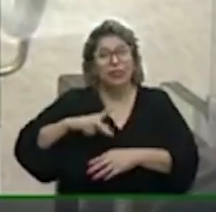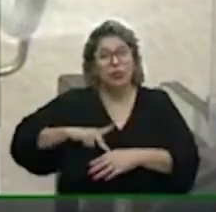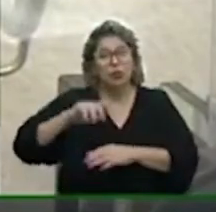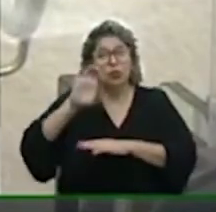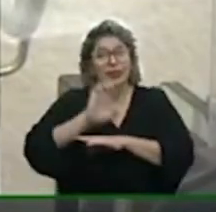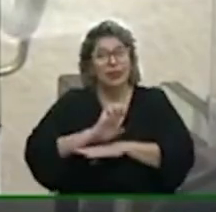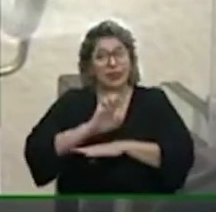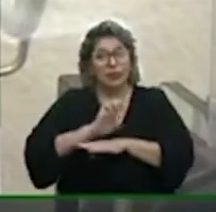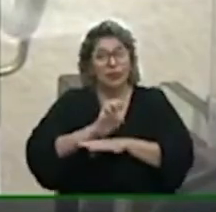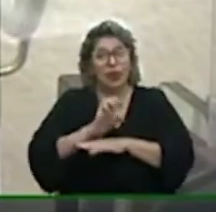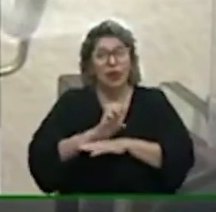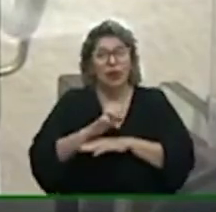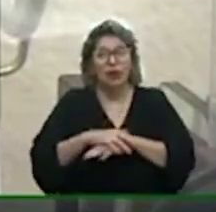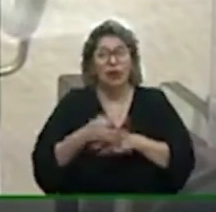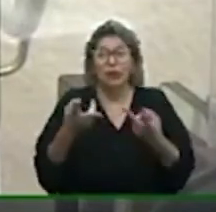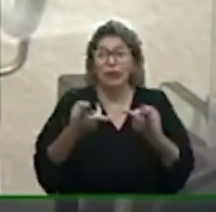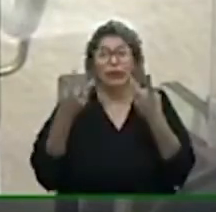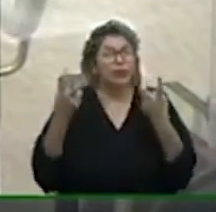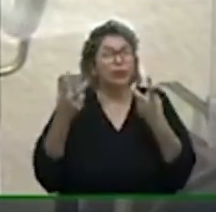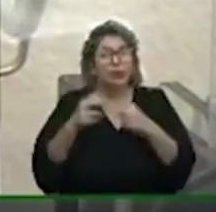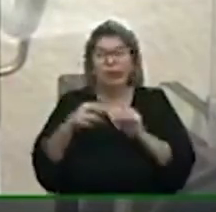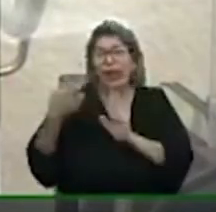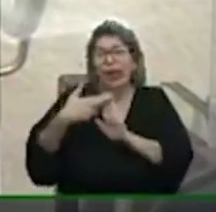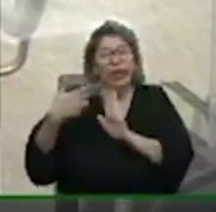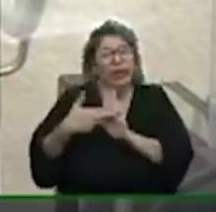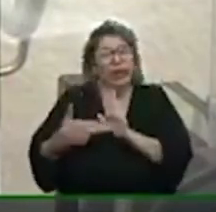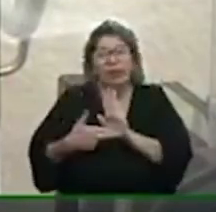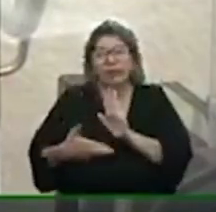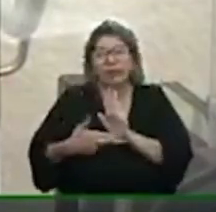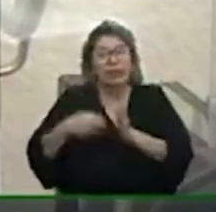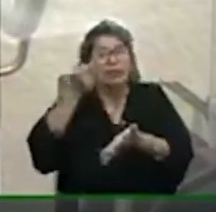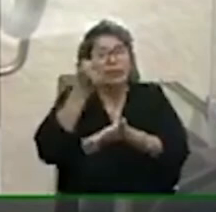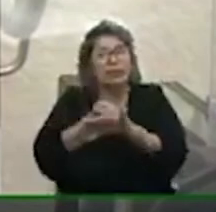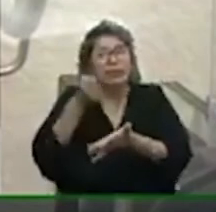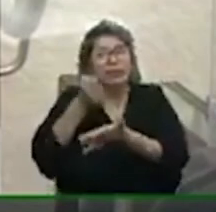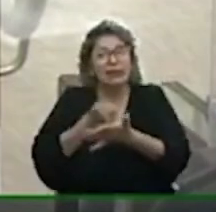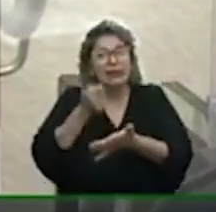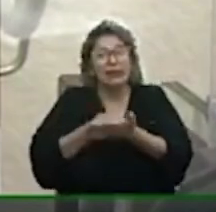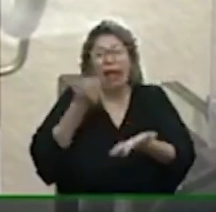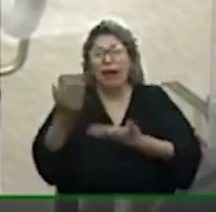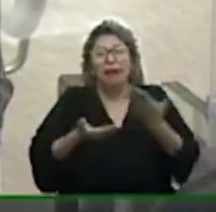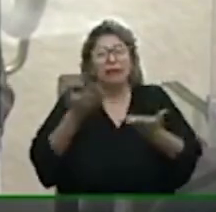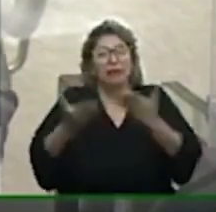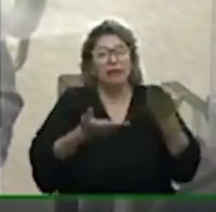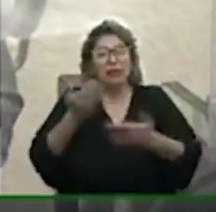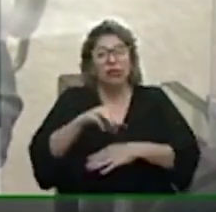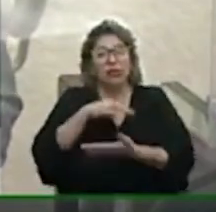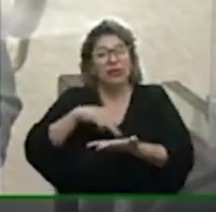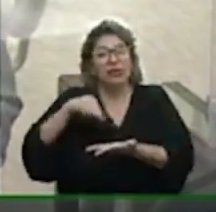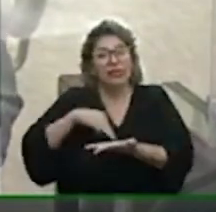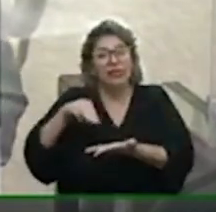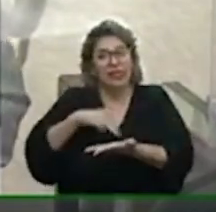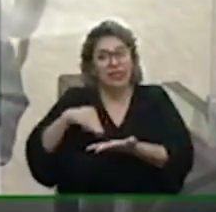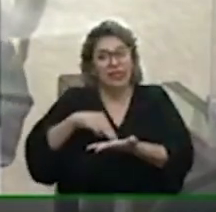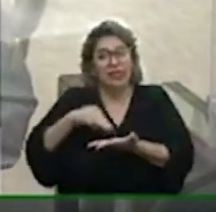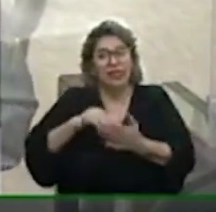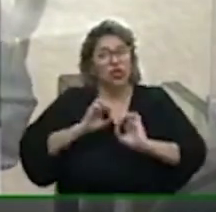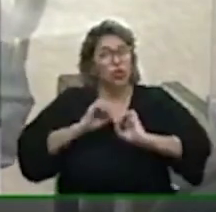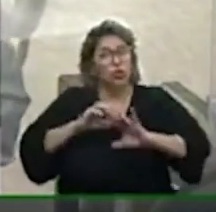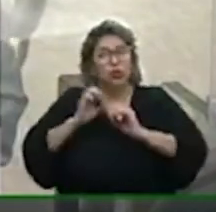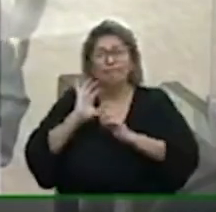ministério público estadual porque pelo visto na relação inclusive tentar ser atendido pela secretaria da educação